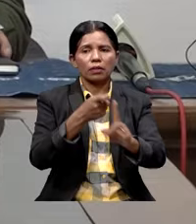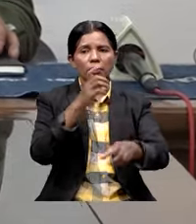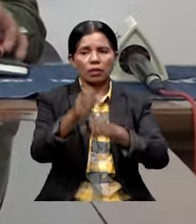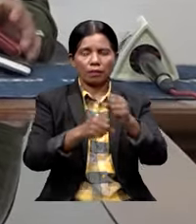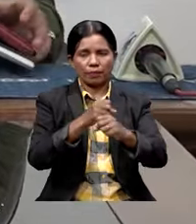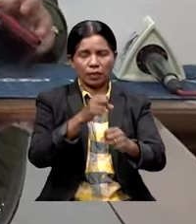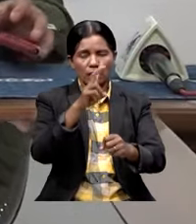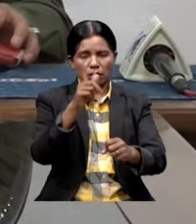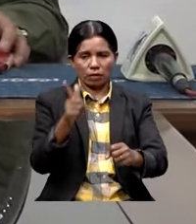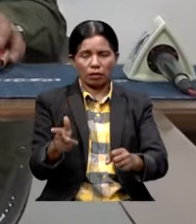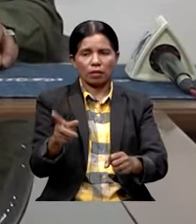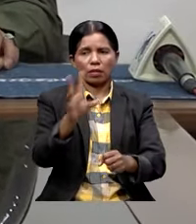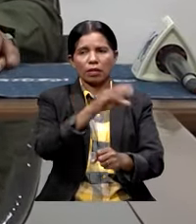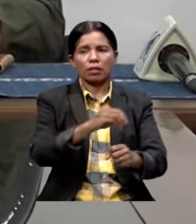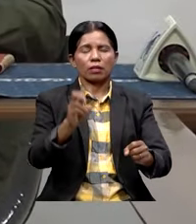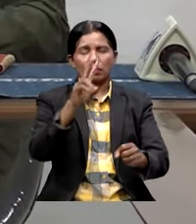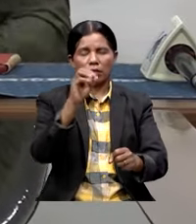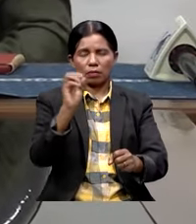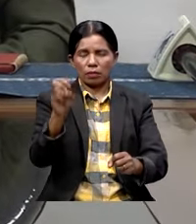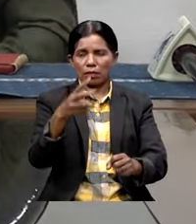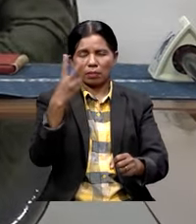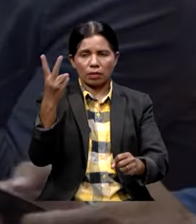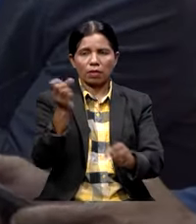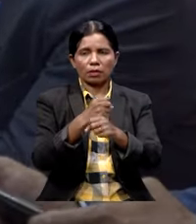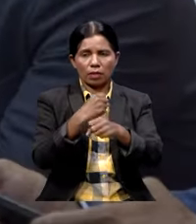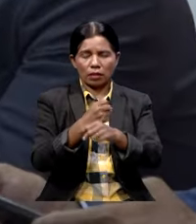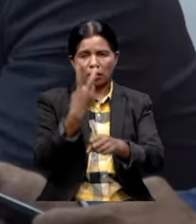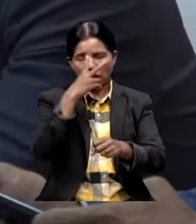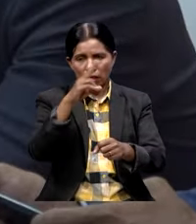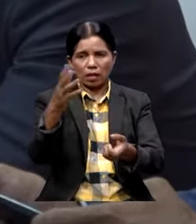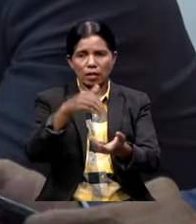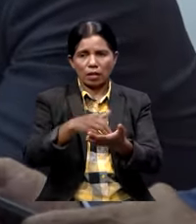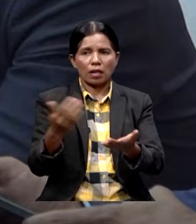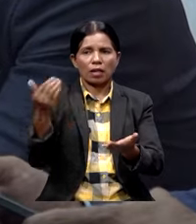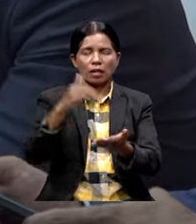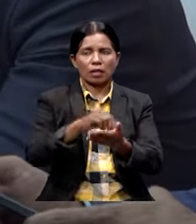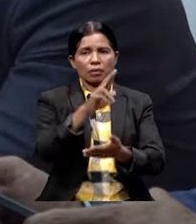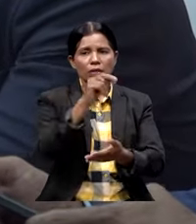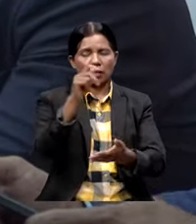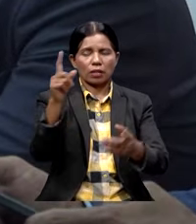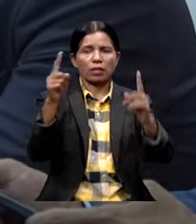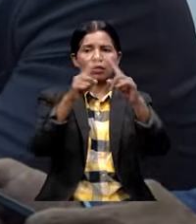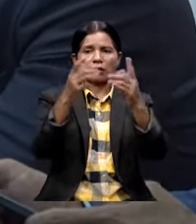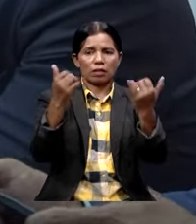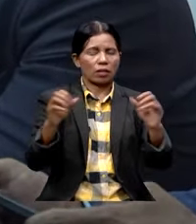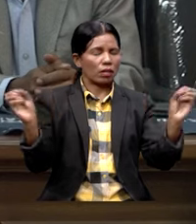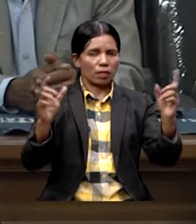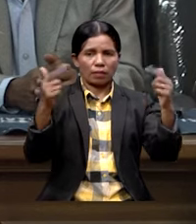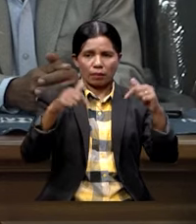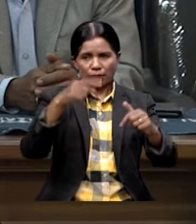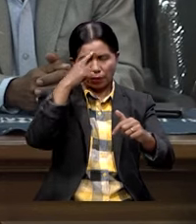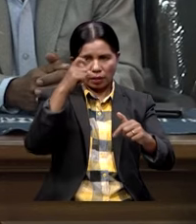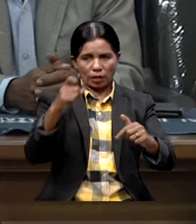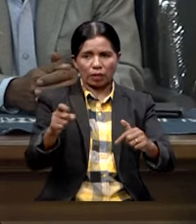Rua, to Rihun Rua, Sanur Resin Rua, a Tuhalo, regularização fila fali UNT, me beto agora, lá mais. Também,